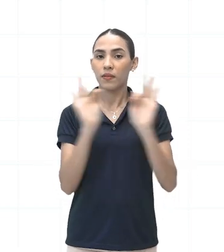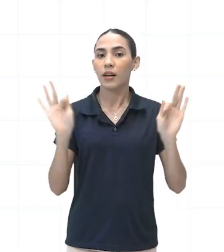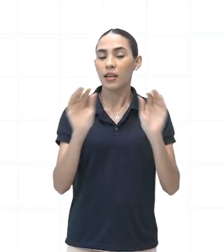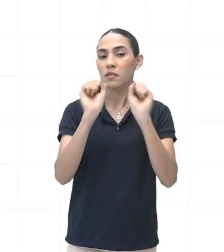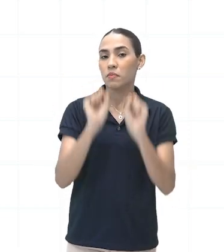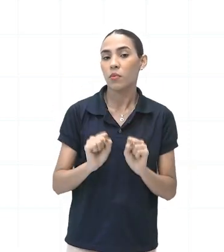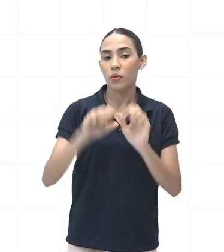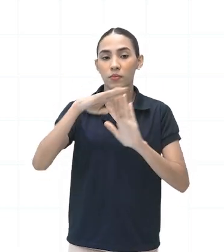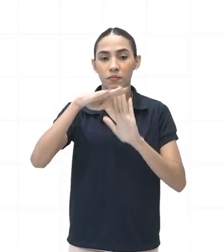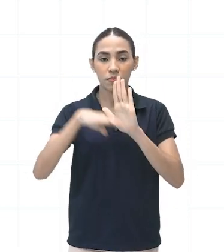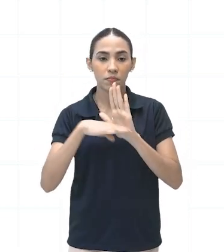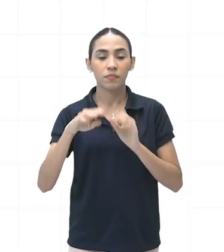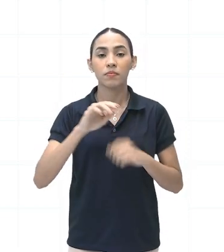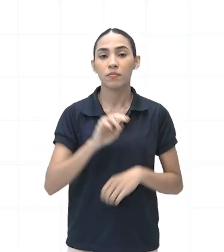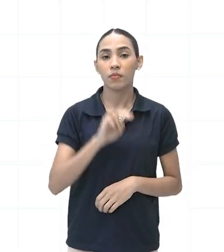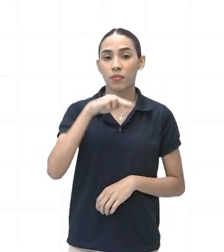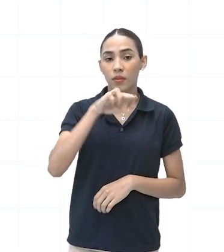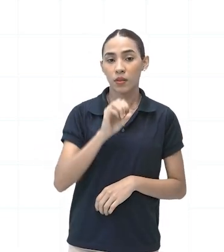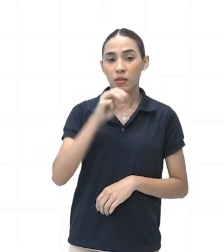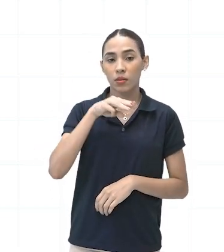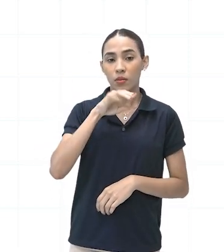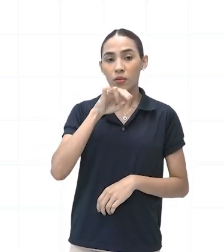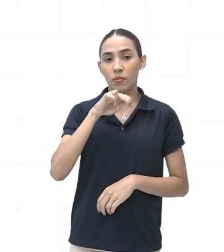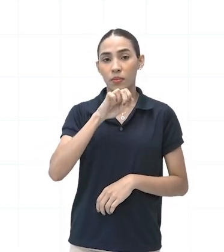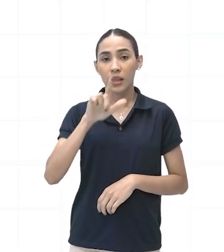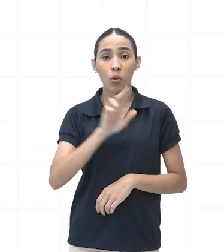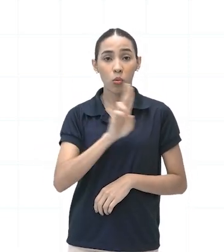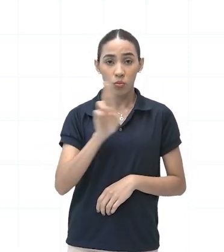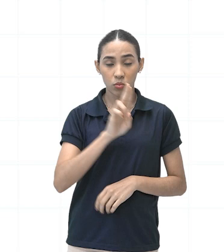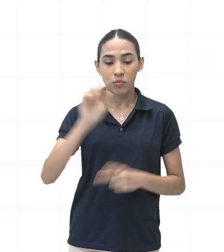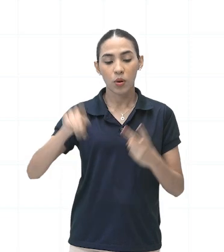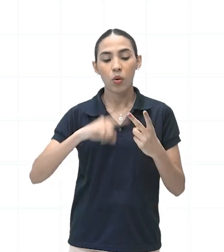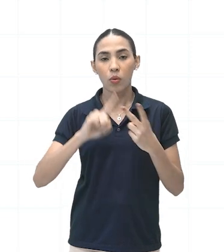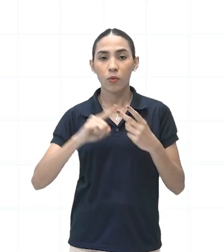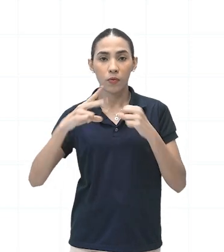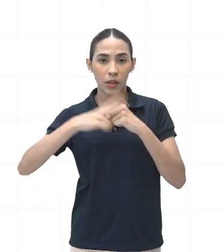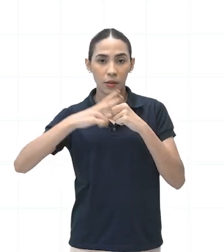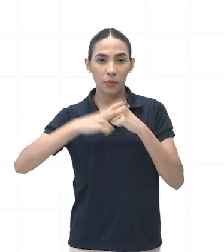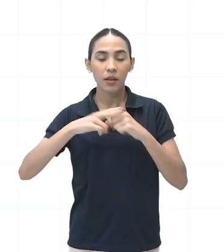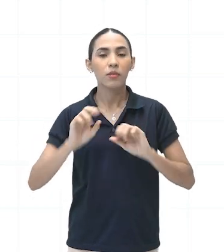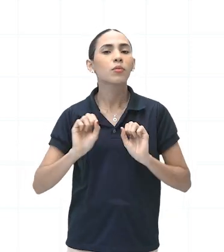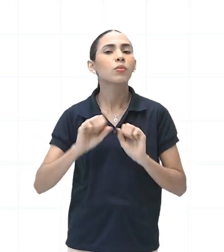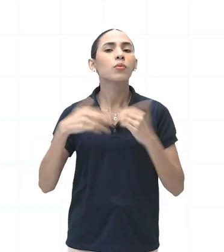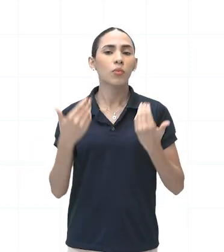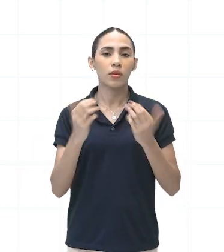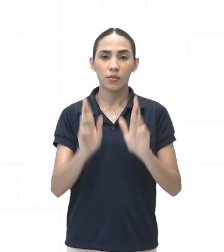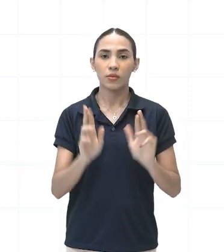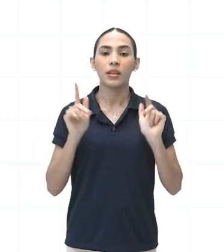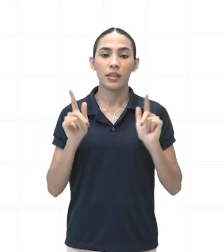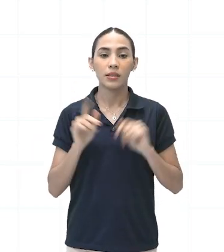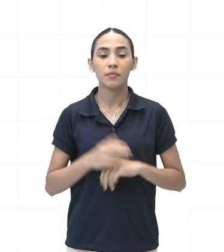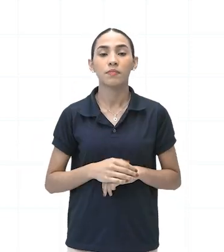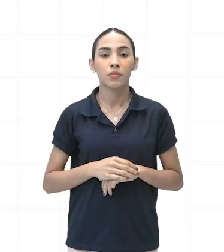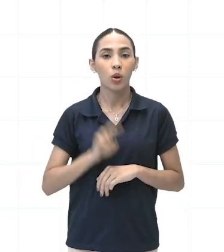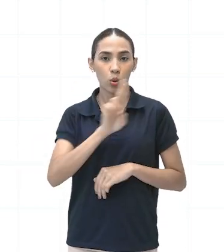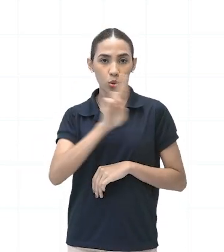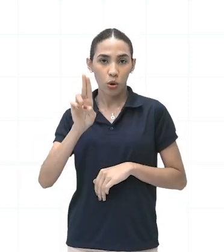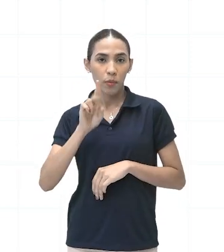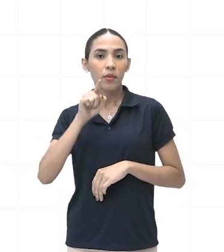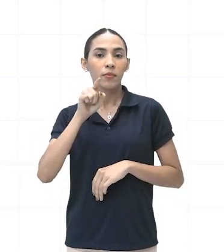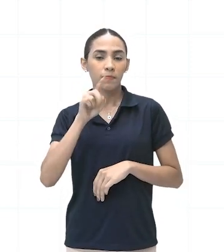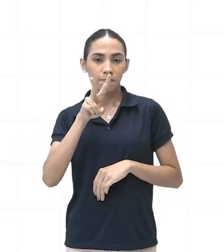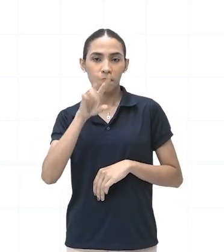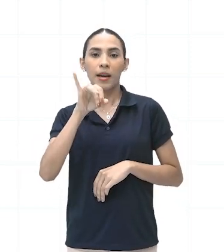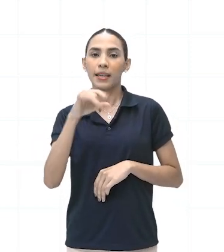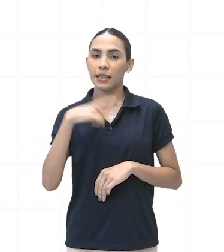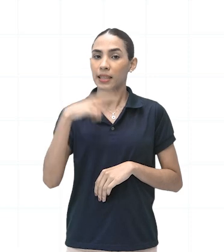ser classificada em nominal ou verbal. Qual a diferença? Pelo nome você já consegue